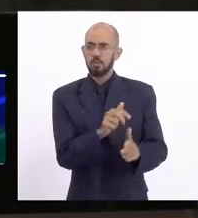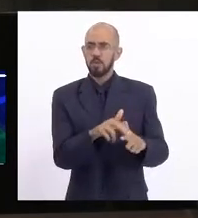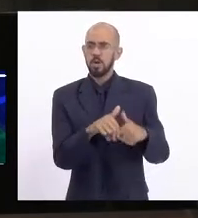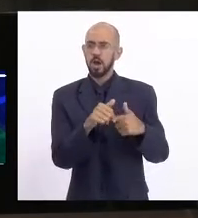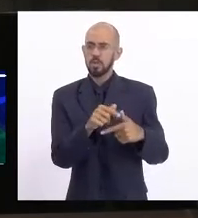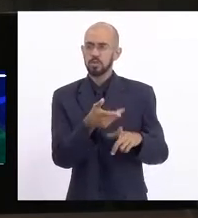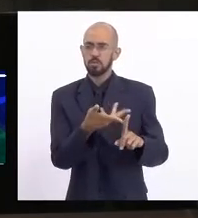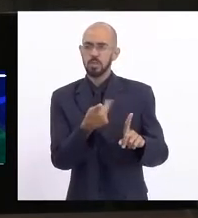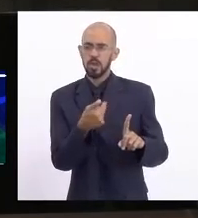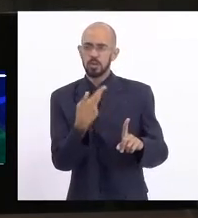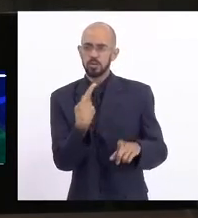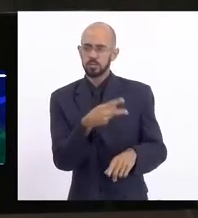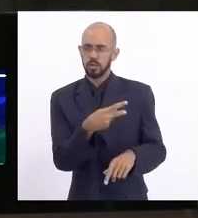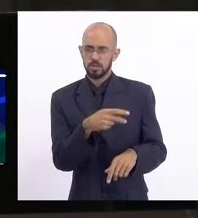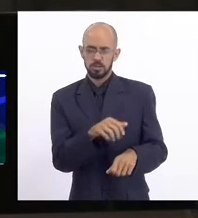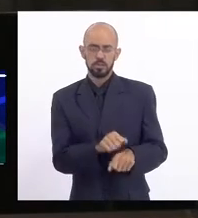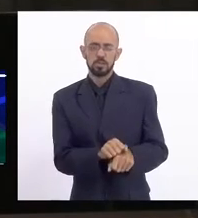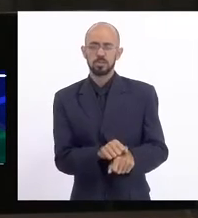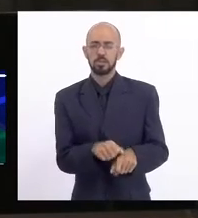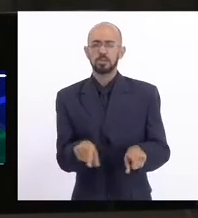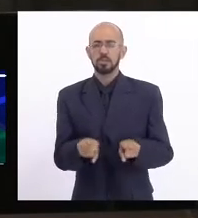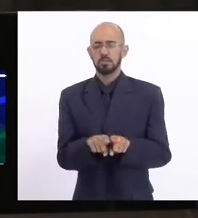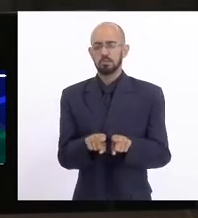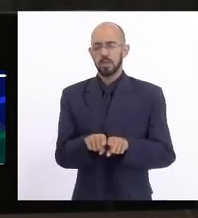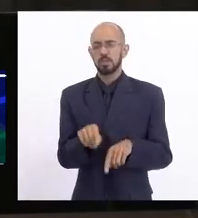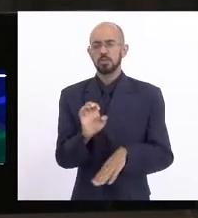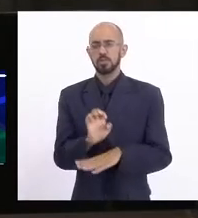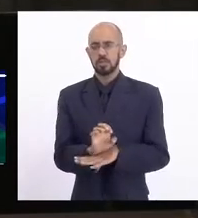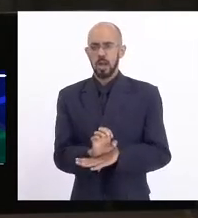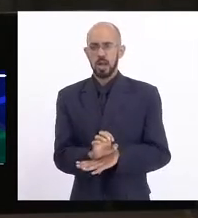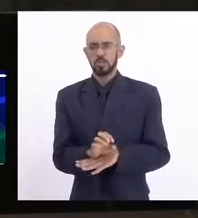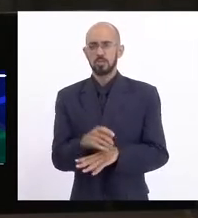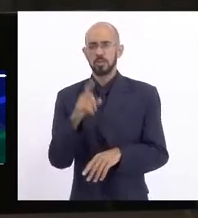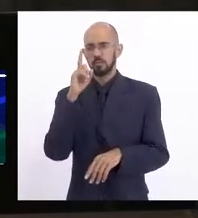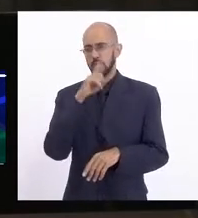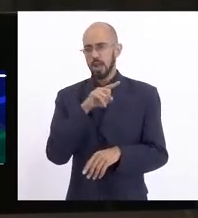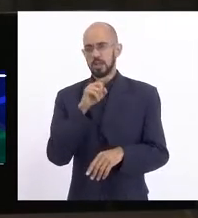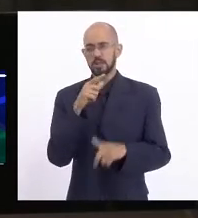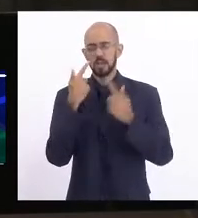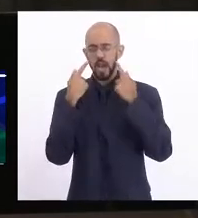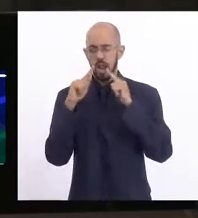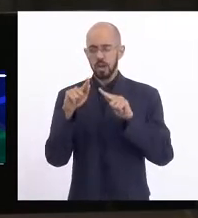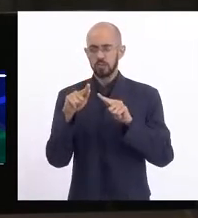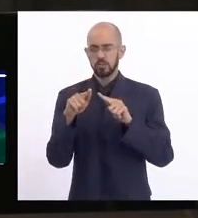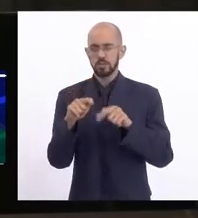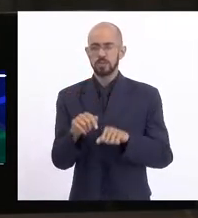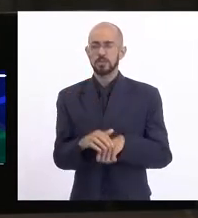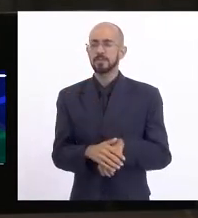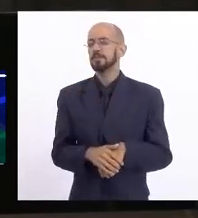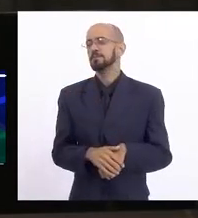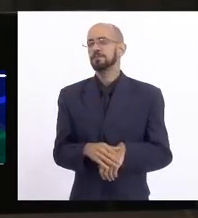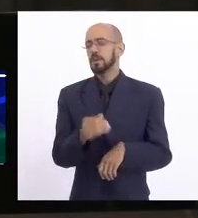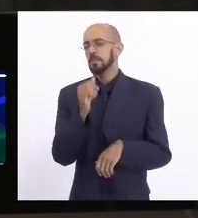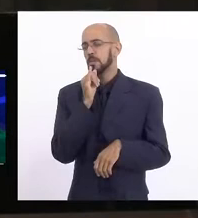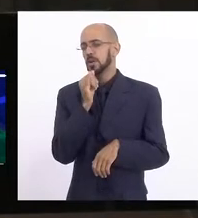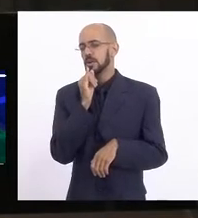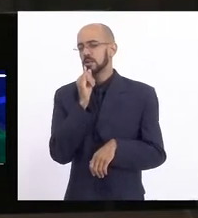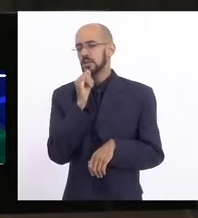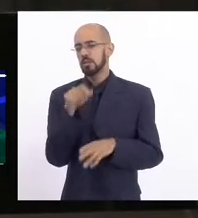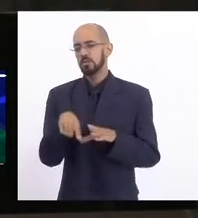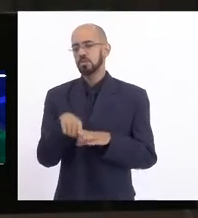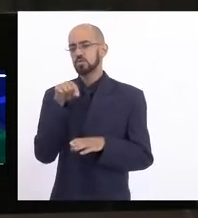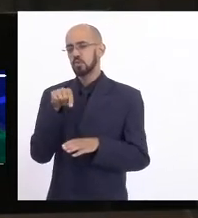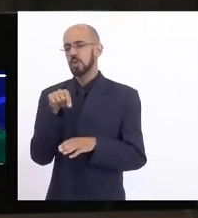negociação e por conta do Estado ter tido falhas gravíssimas, como, por exemplo, nomear um